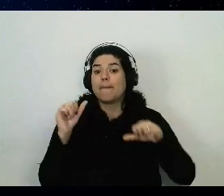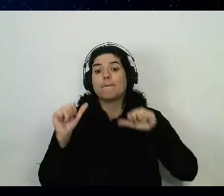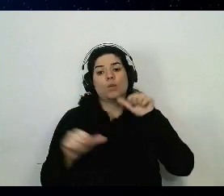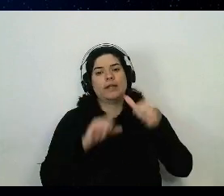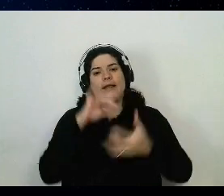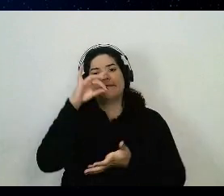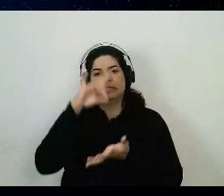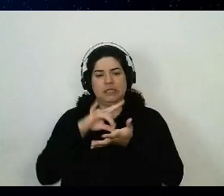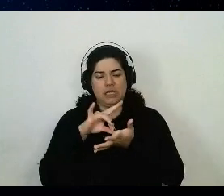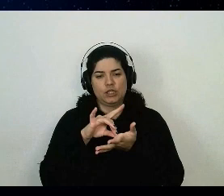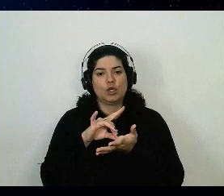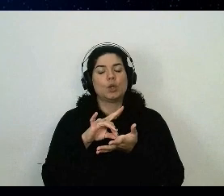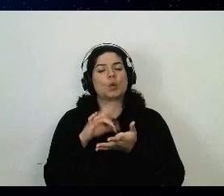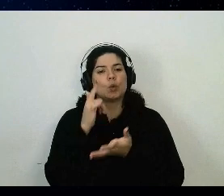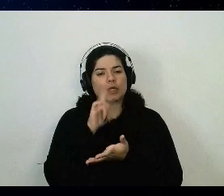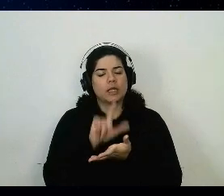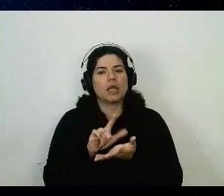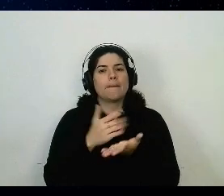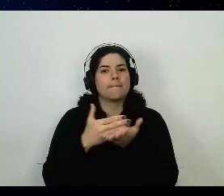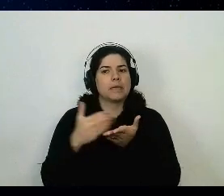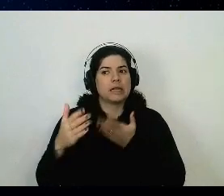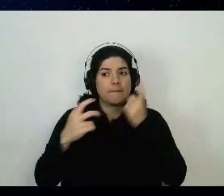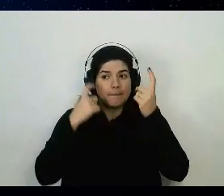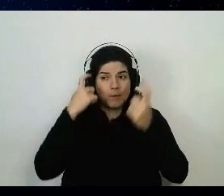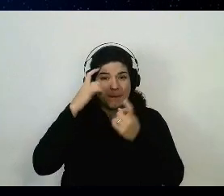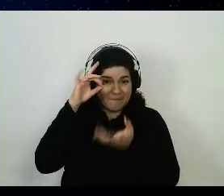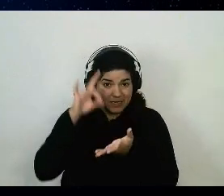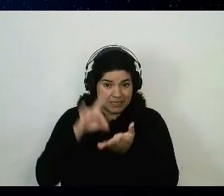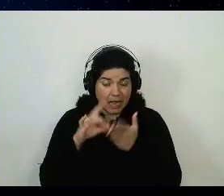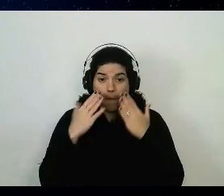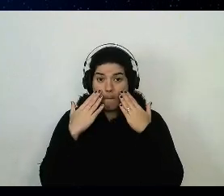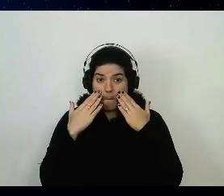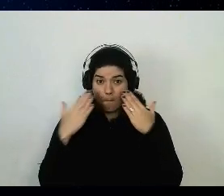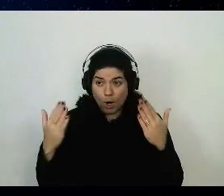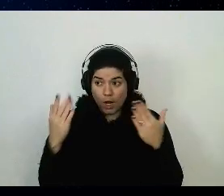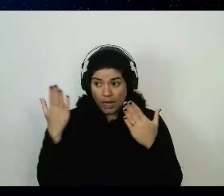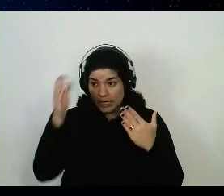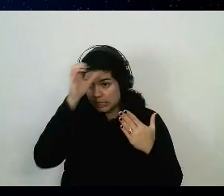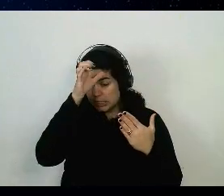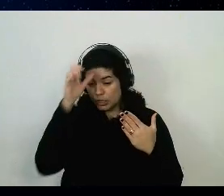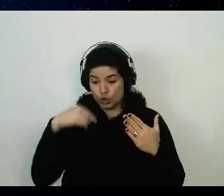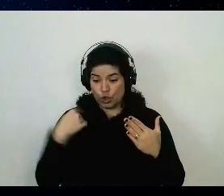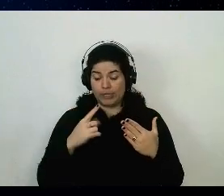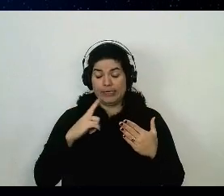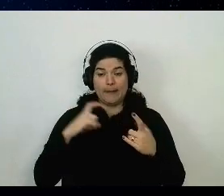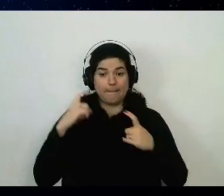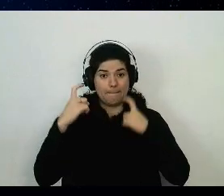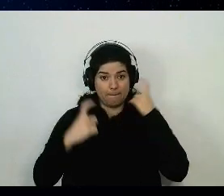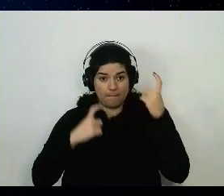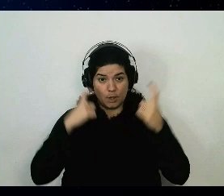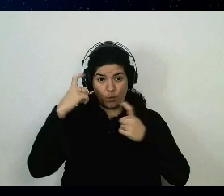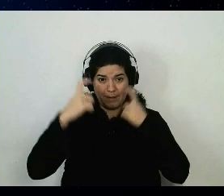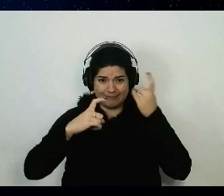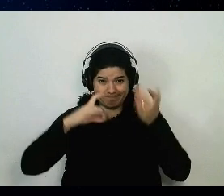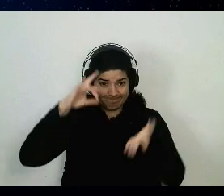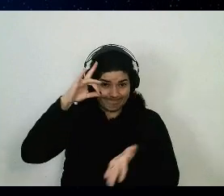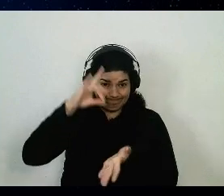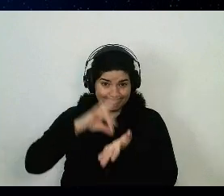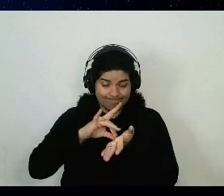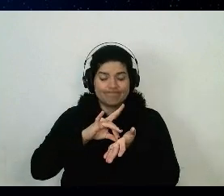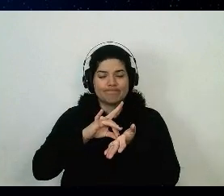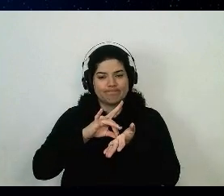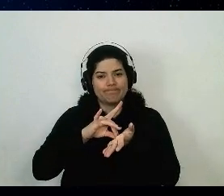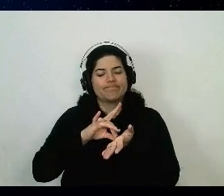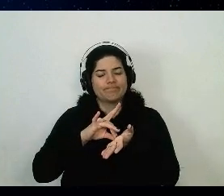só vai se importar quando a gente só vai demonstrar para o cliente que realmente a gente se importa. Eu sempre